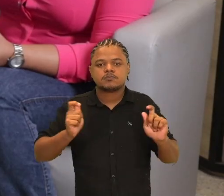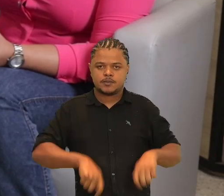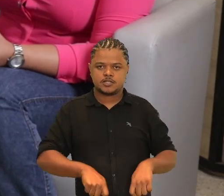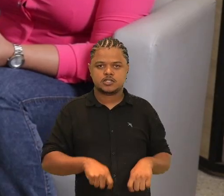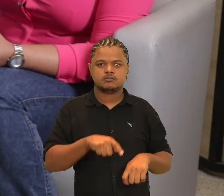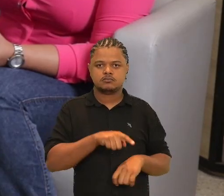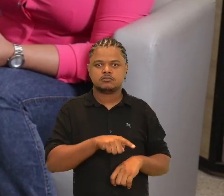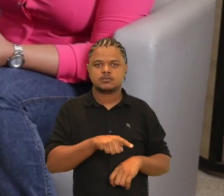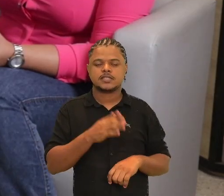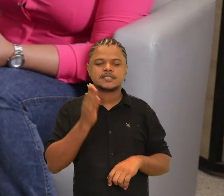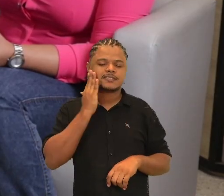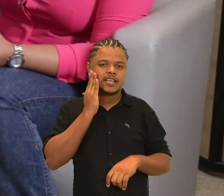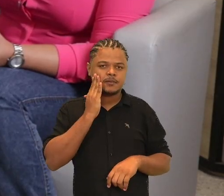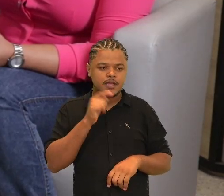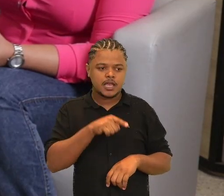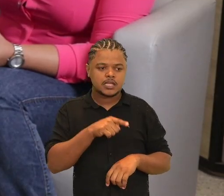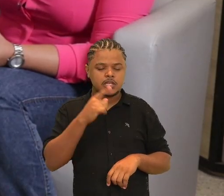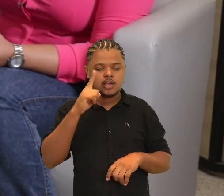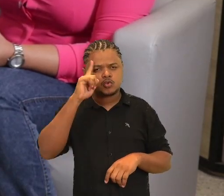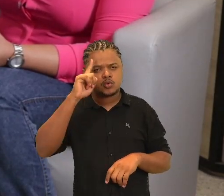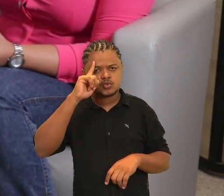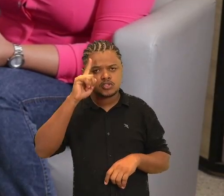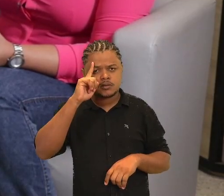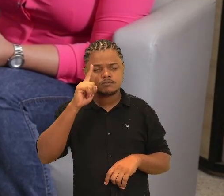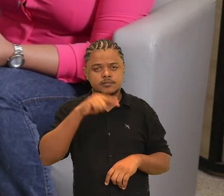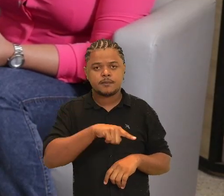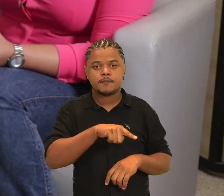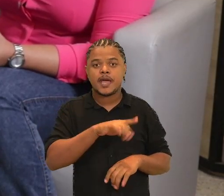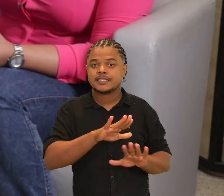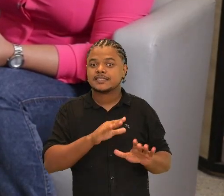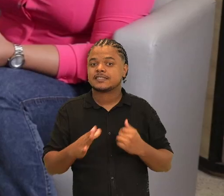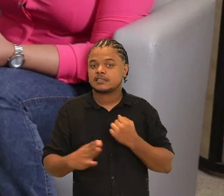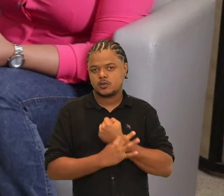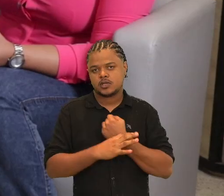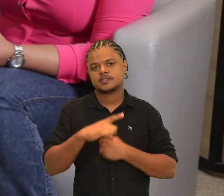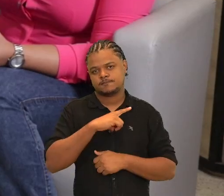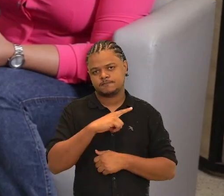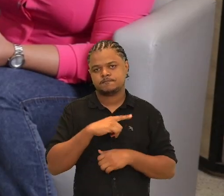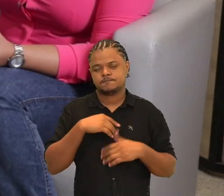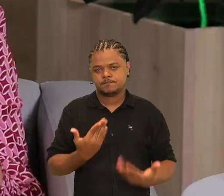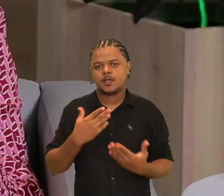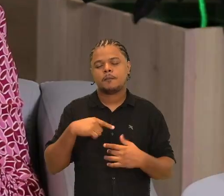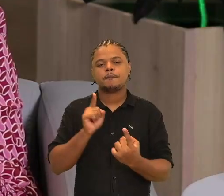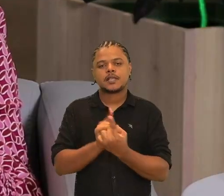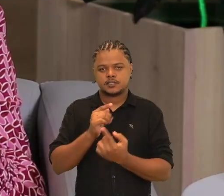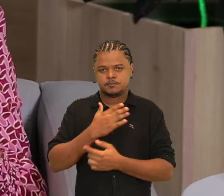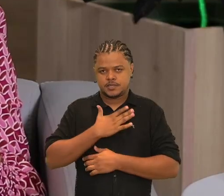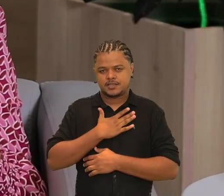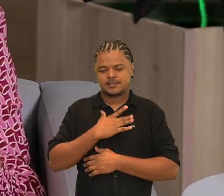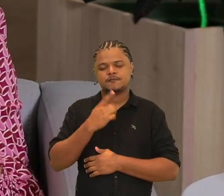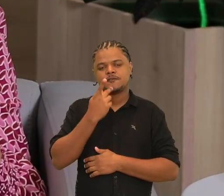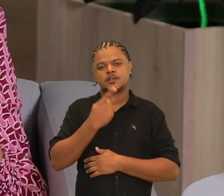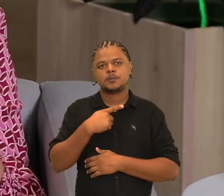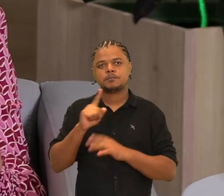possam sair um pouco da rotina com segurança. Há pouco, uma paciente minha falou que foi a primeira viagem, ela falou para mim